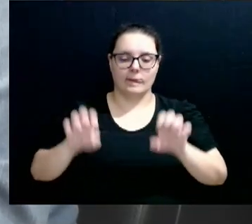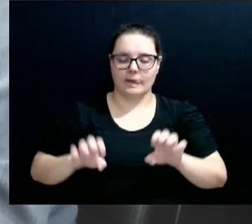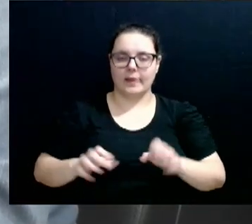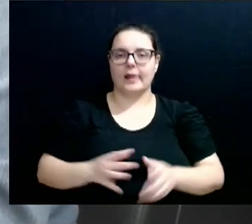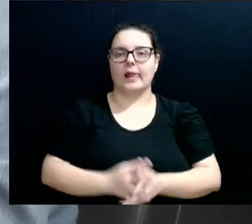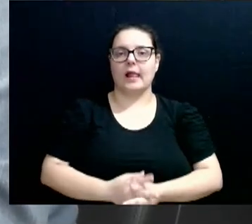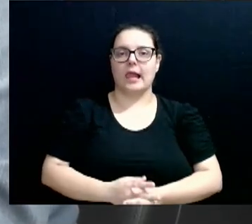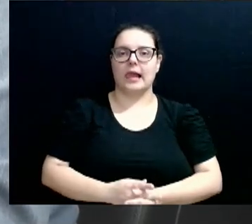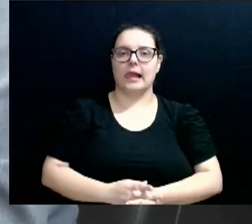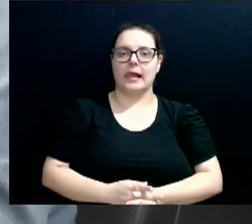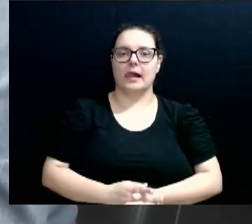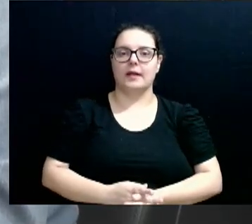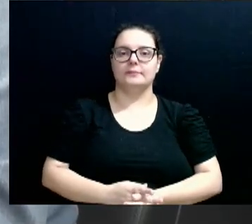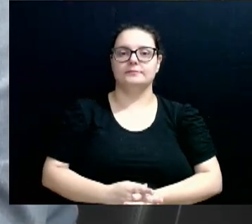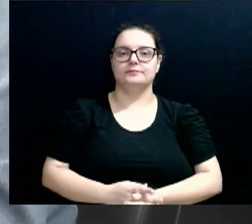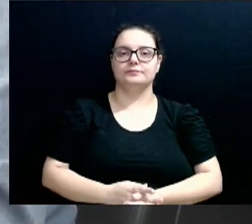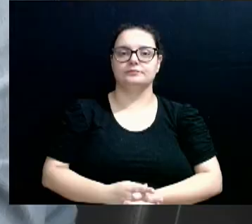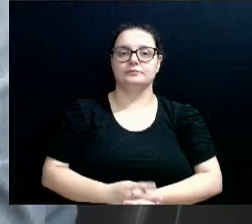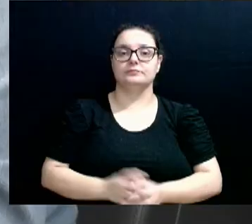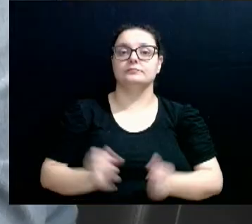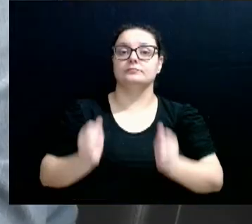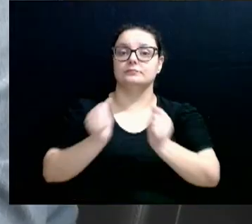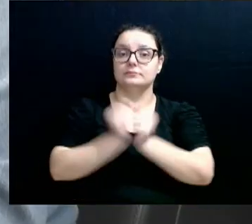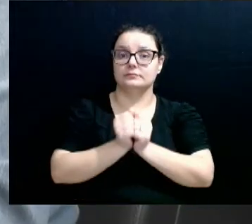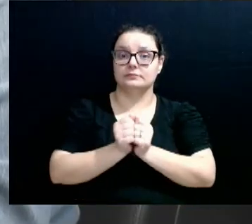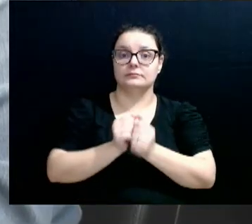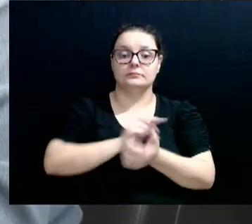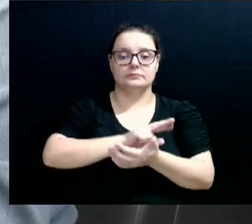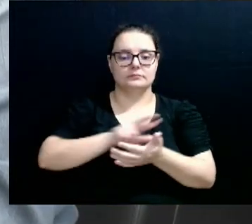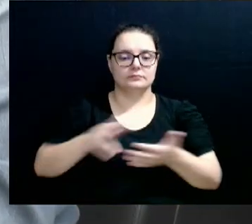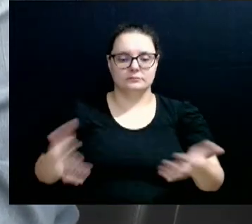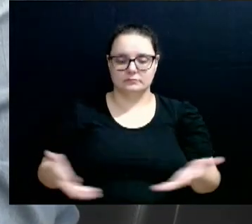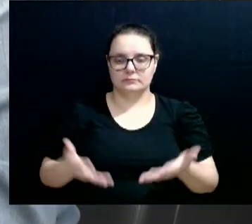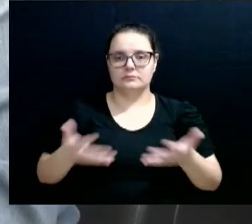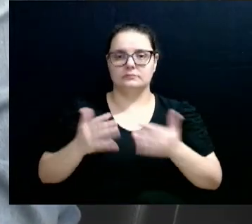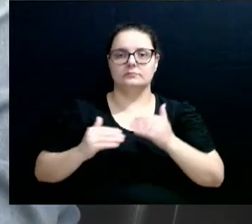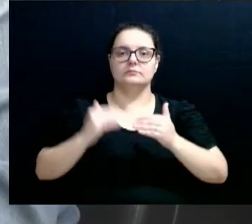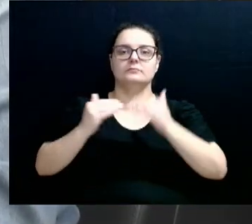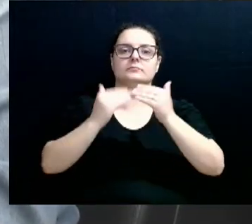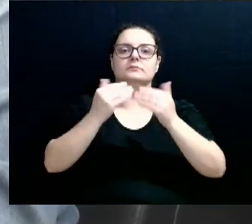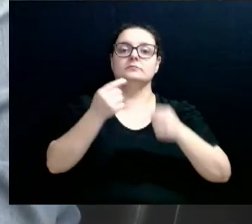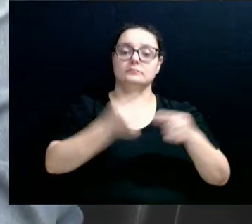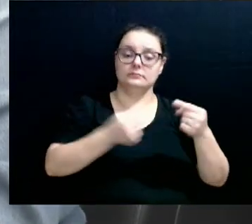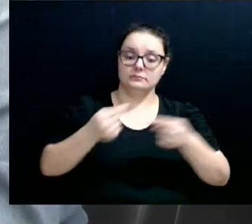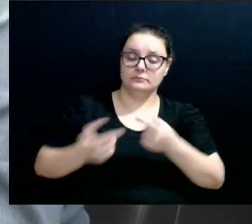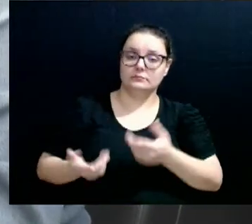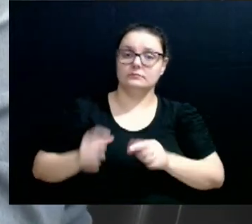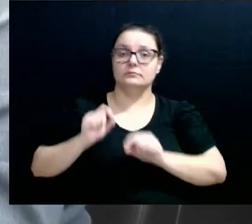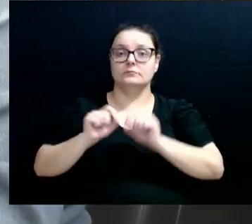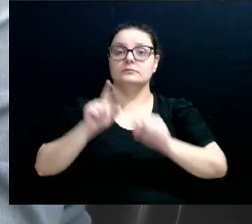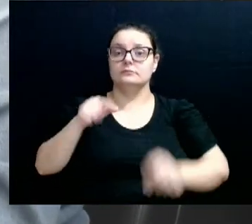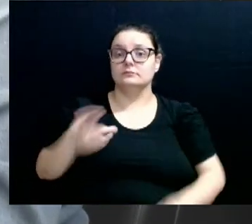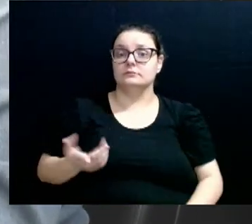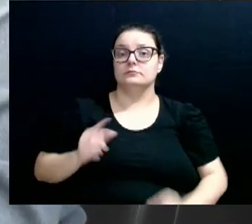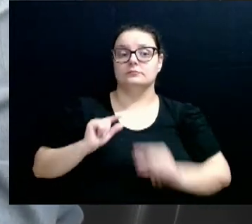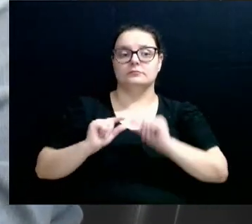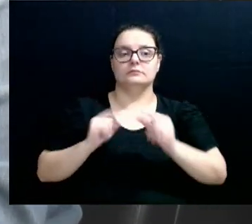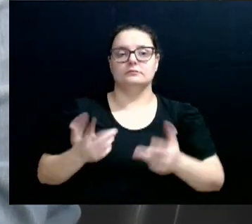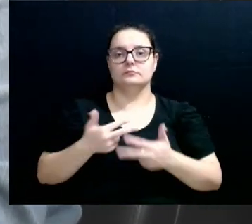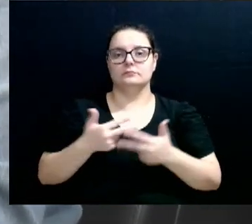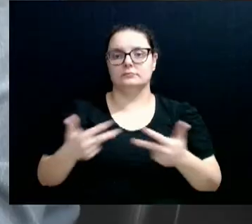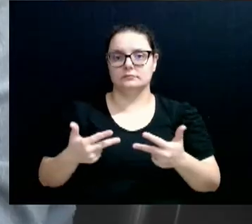E junto com isso tem uma série de iniciativas que são desenvolvidas para discutir o que é um pouco essa coisa de uma educação